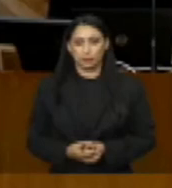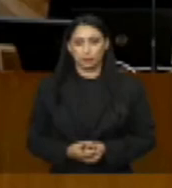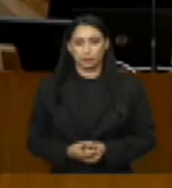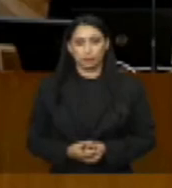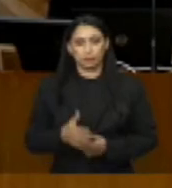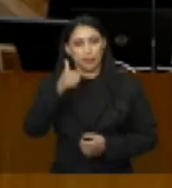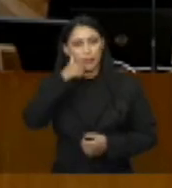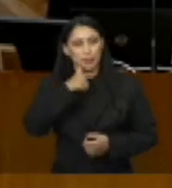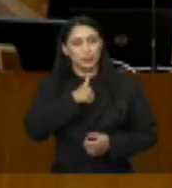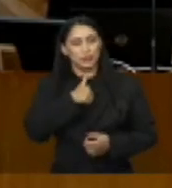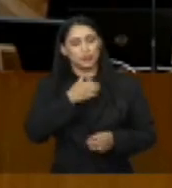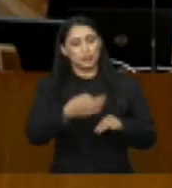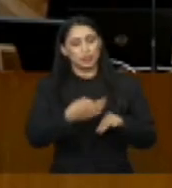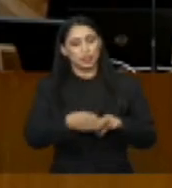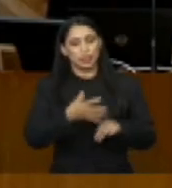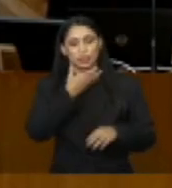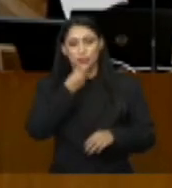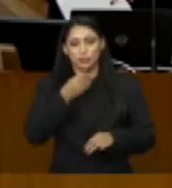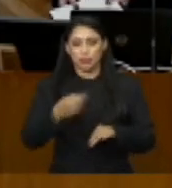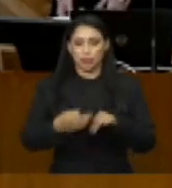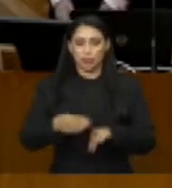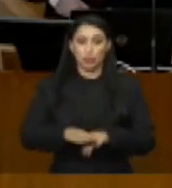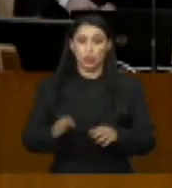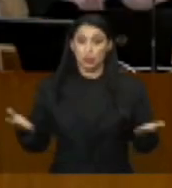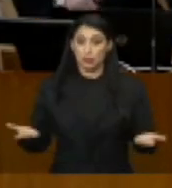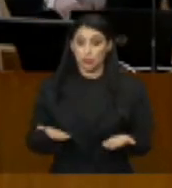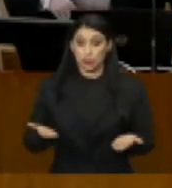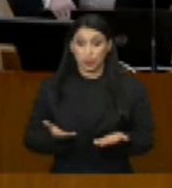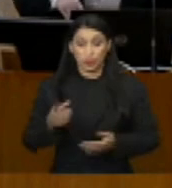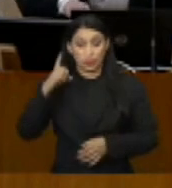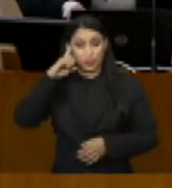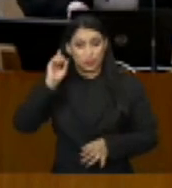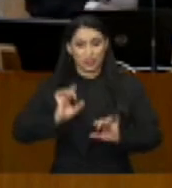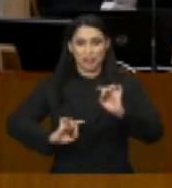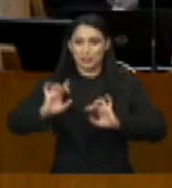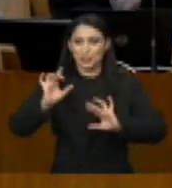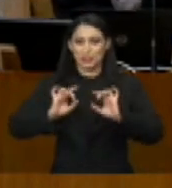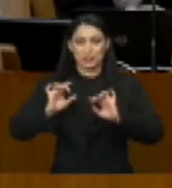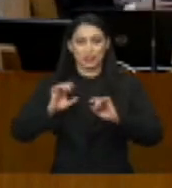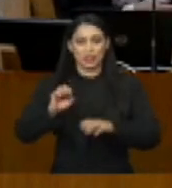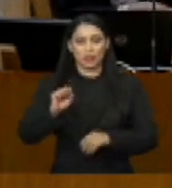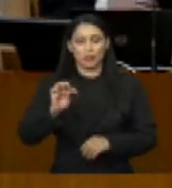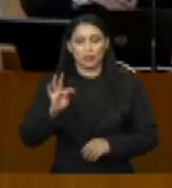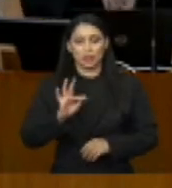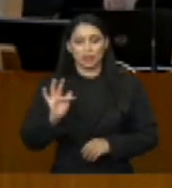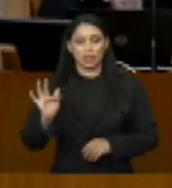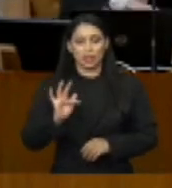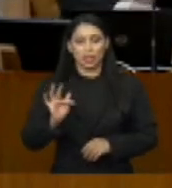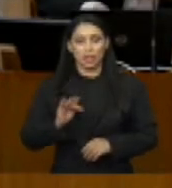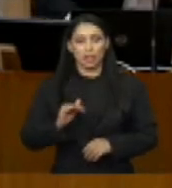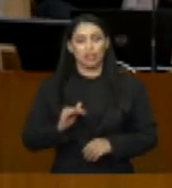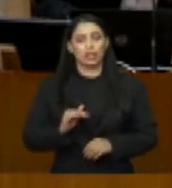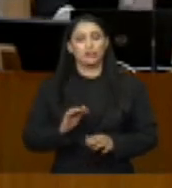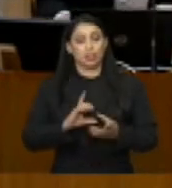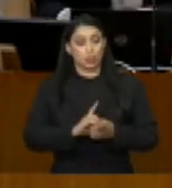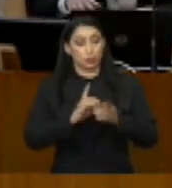Senhoras ministras e senhores ministros, hoje é um dia de muita felicidade para a Corte, porque, obedecendo o princípio